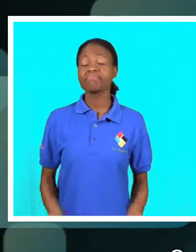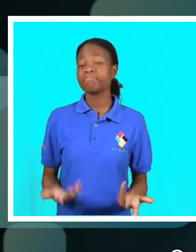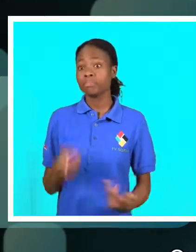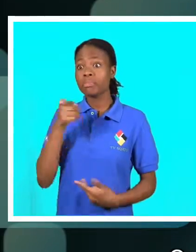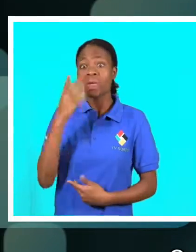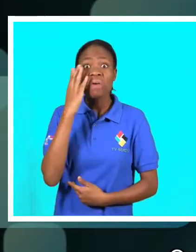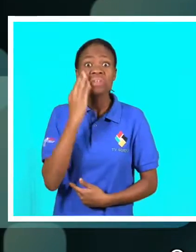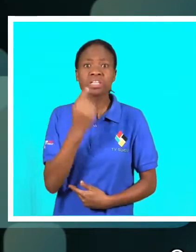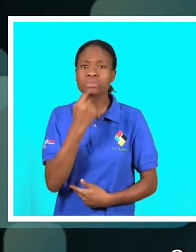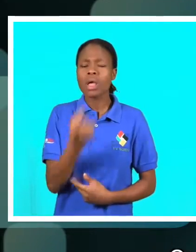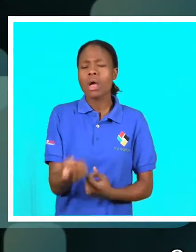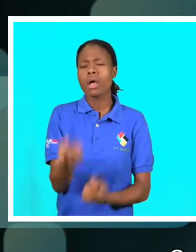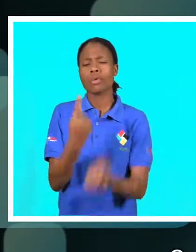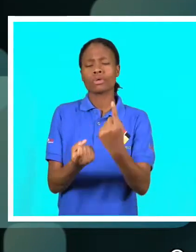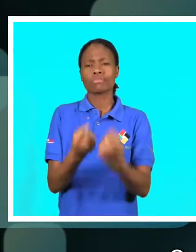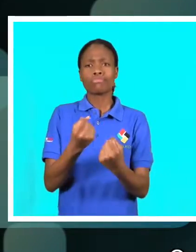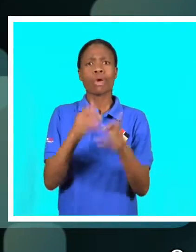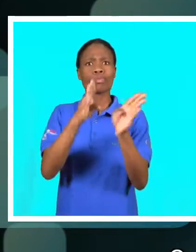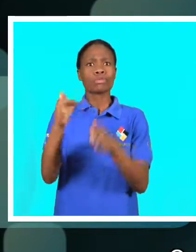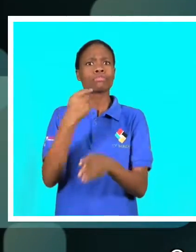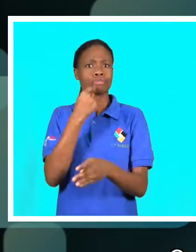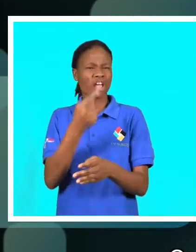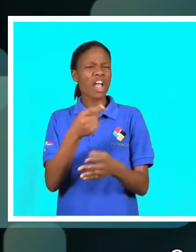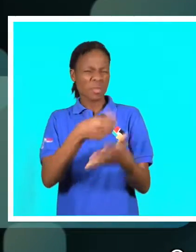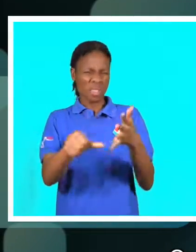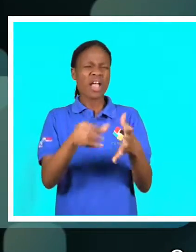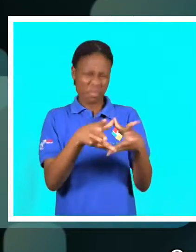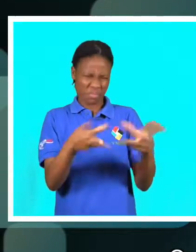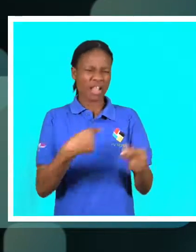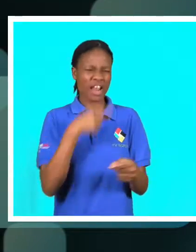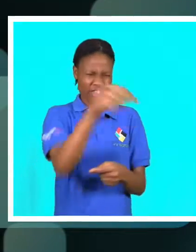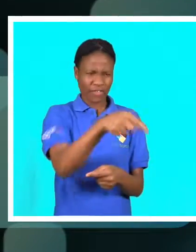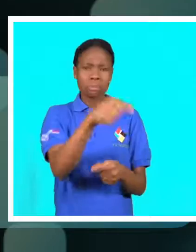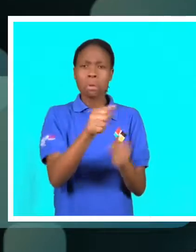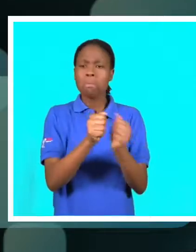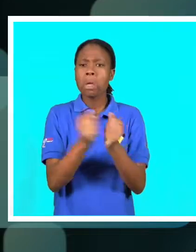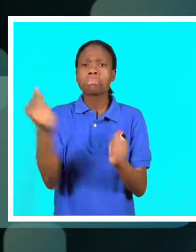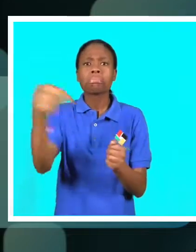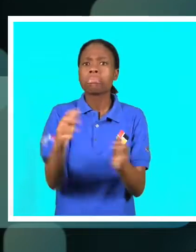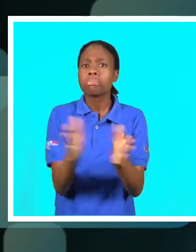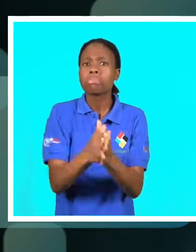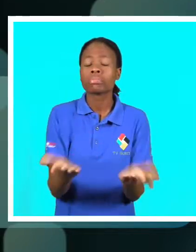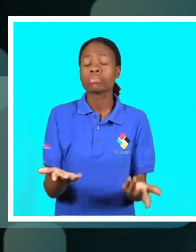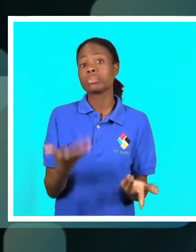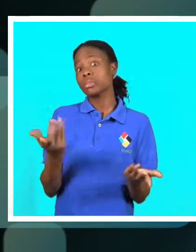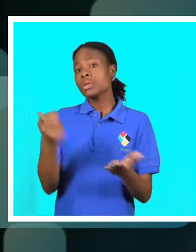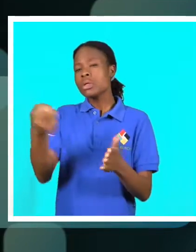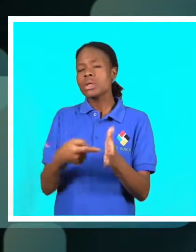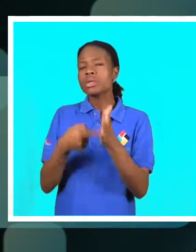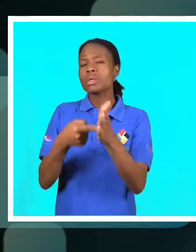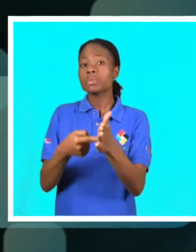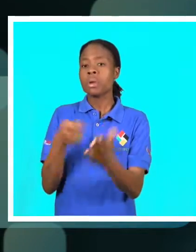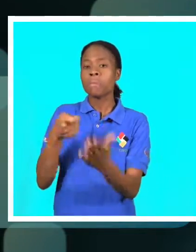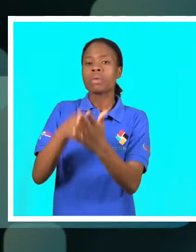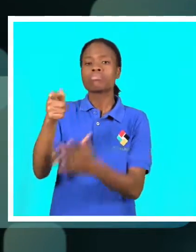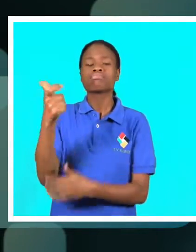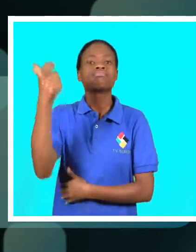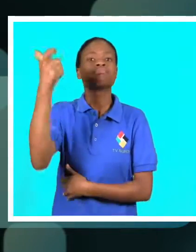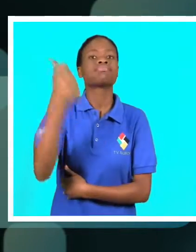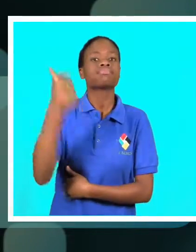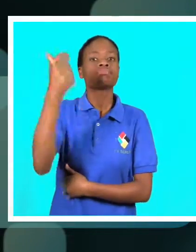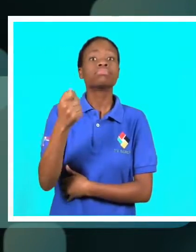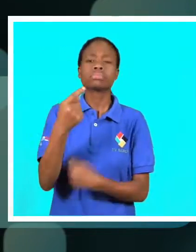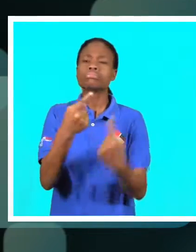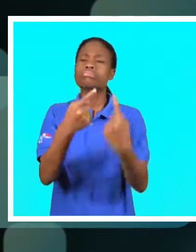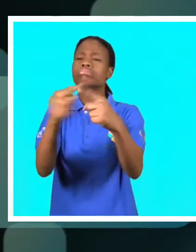Os idosos dizem que algumas promessas feitas pelo Executivo não estão a ser cumpridas, como por exemplo, o